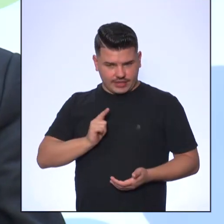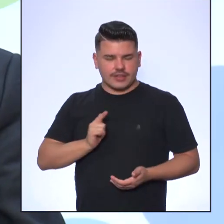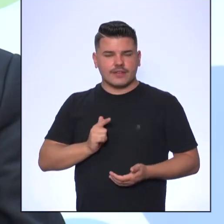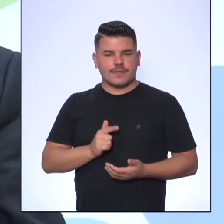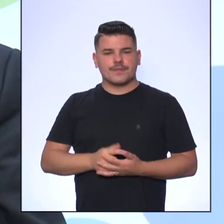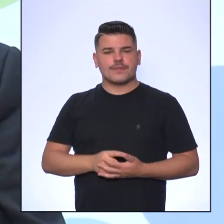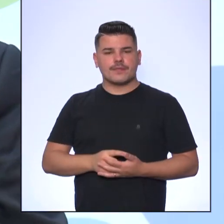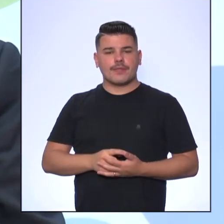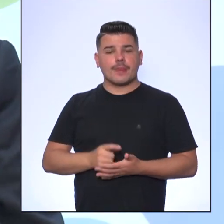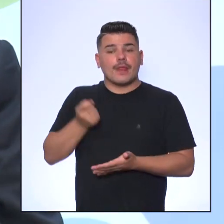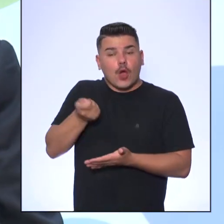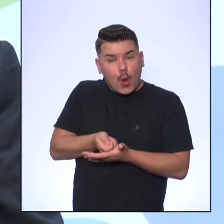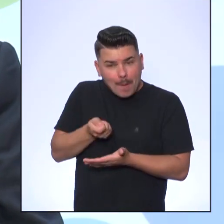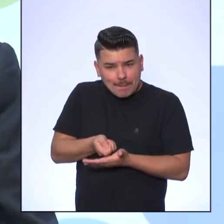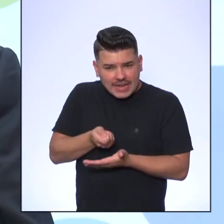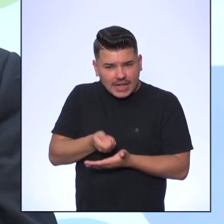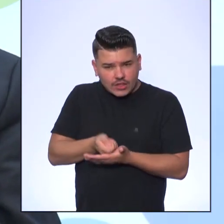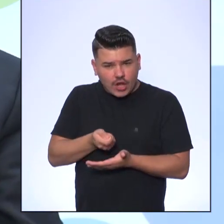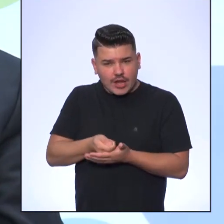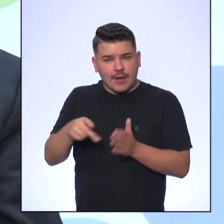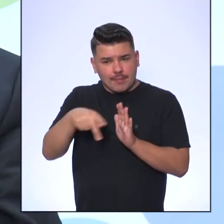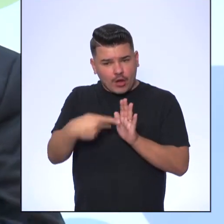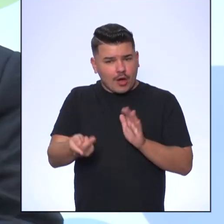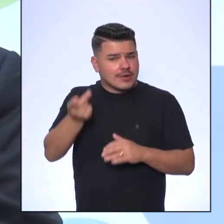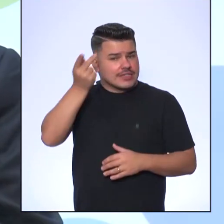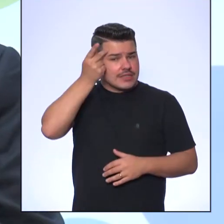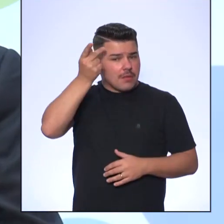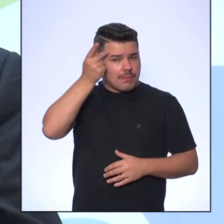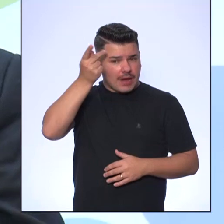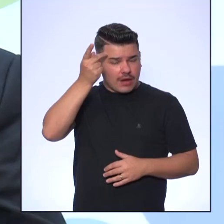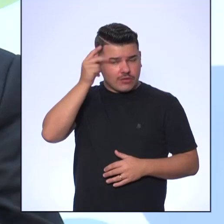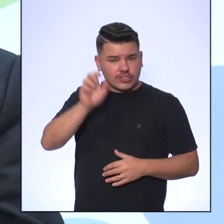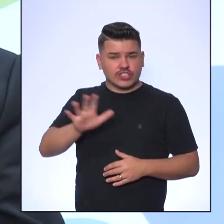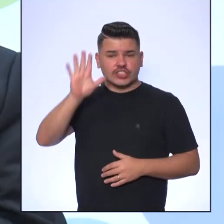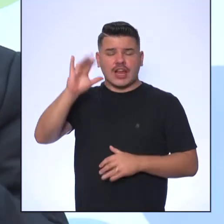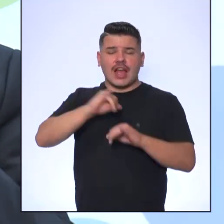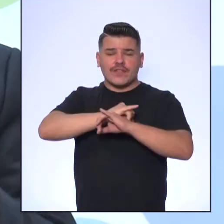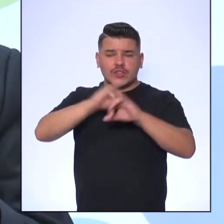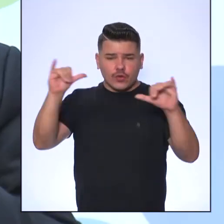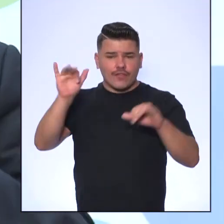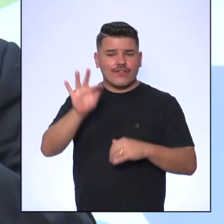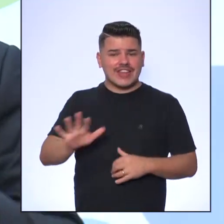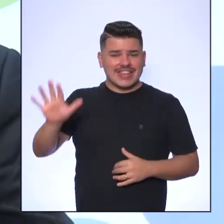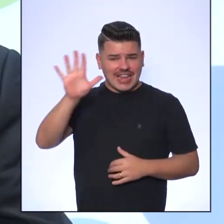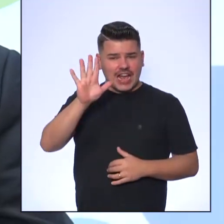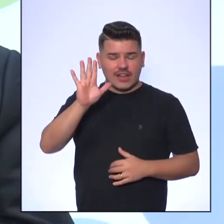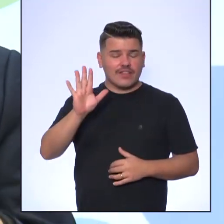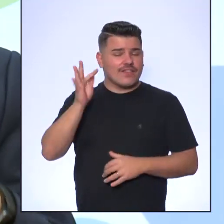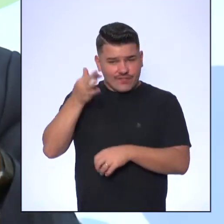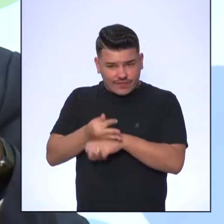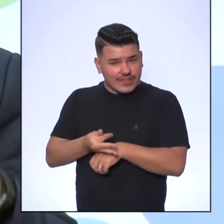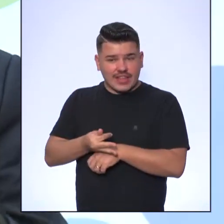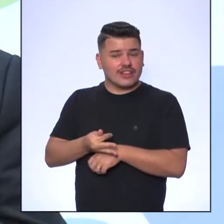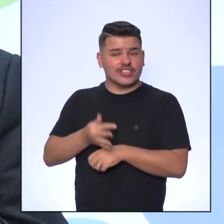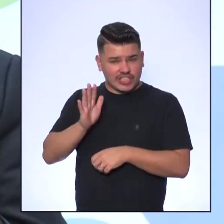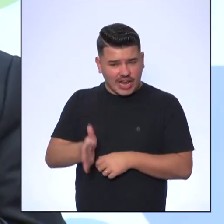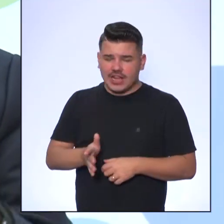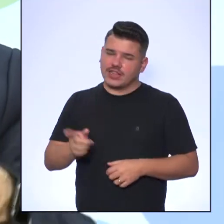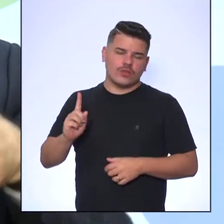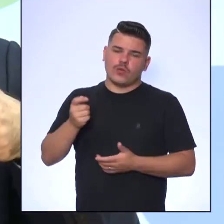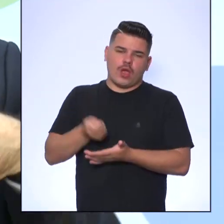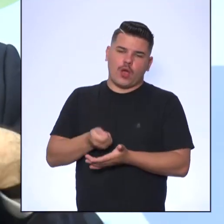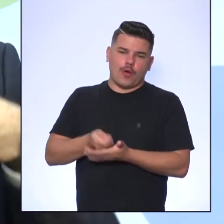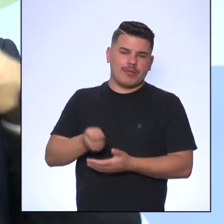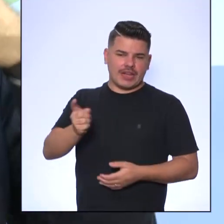aula obrigatória para os alunos da cidade de São Paulo, por exemplo, que já decretou o feriado? Não. Se é feriado, não é obrigatório, não terá atividade para